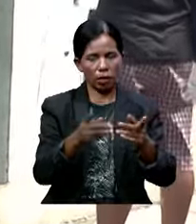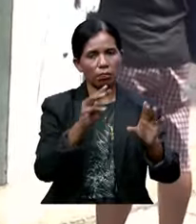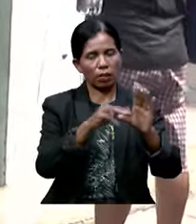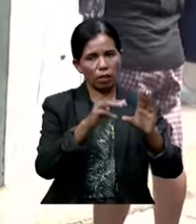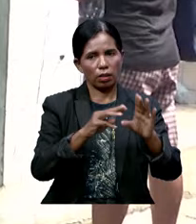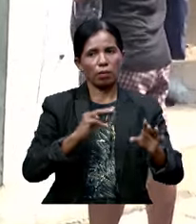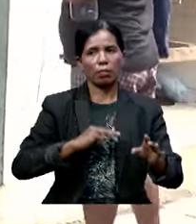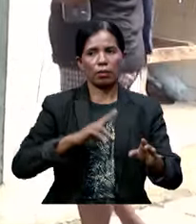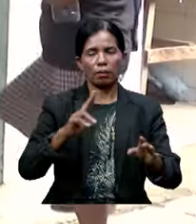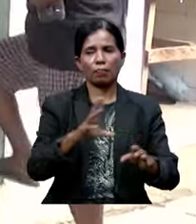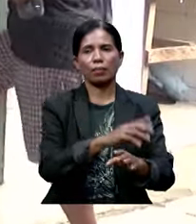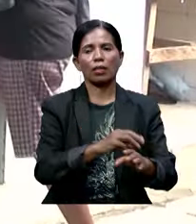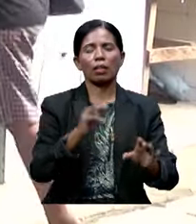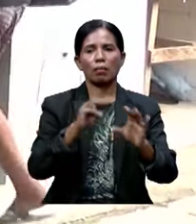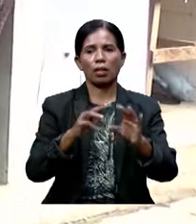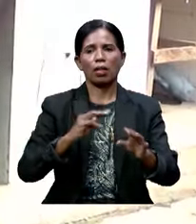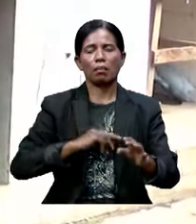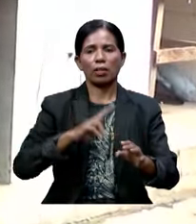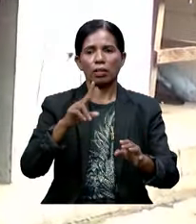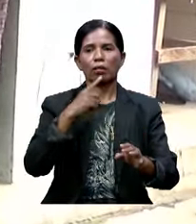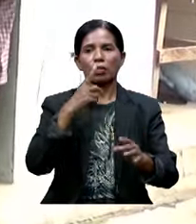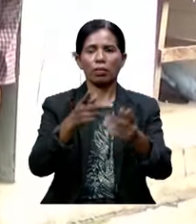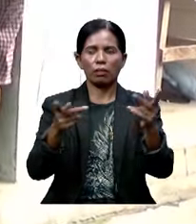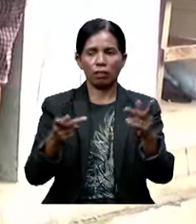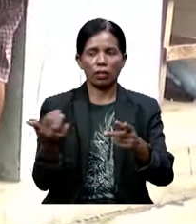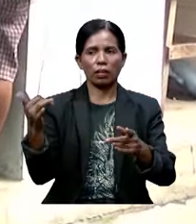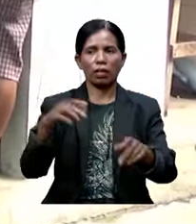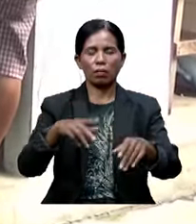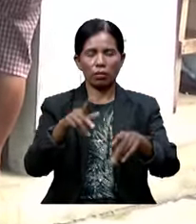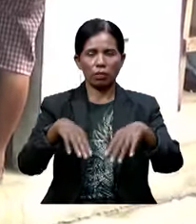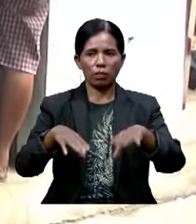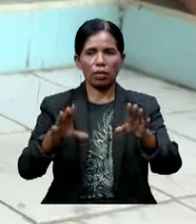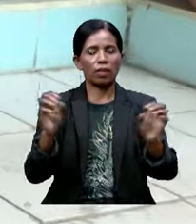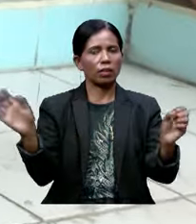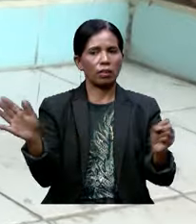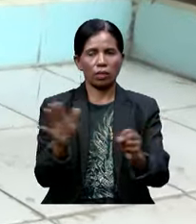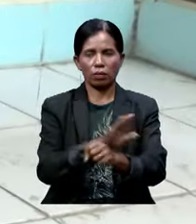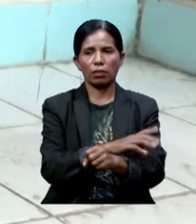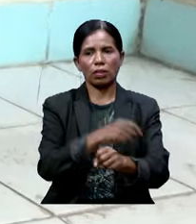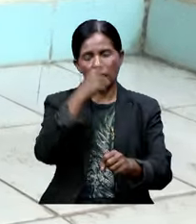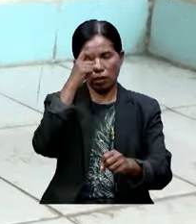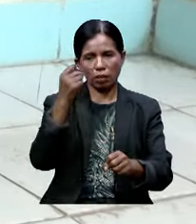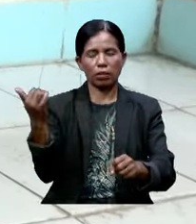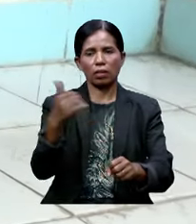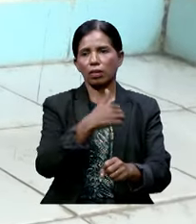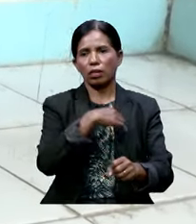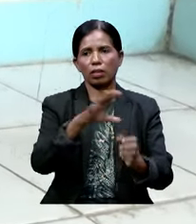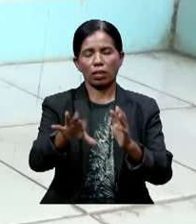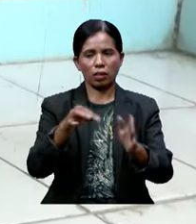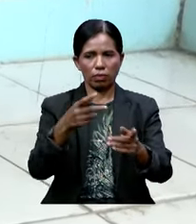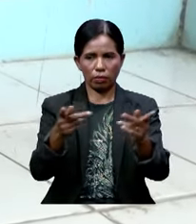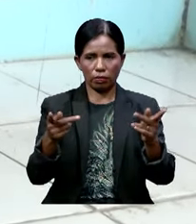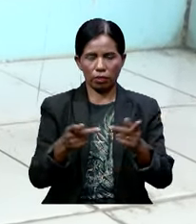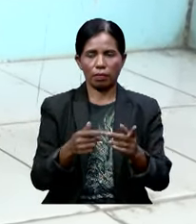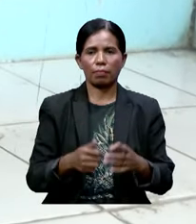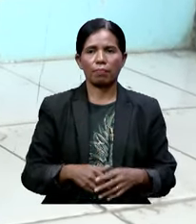E a parte selo gestor mercado manlewana explica Fatim para negociante obrala e mutin la suficiente no nebalo se dao quetan Fatim.